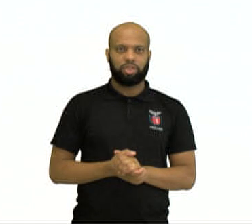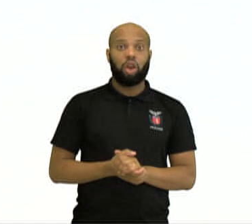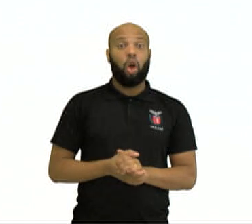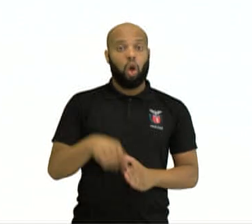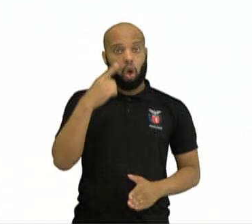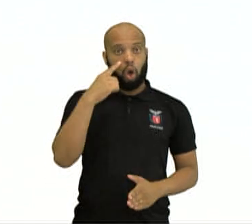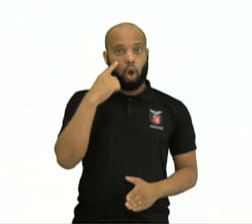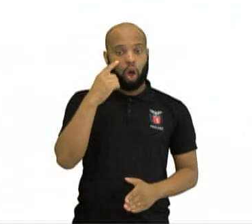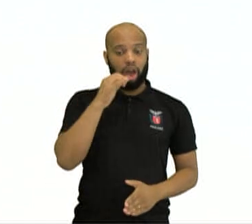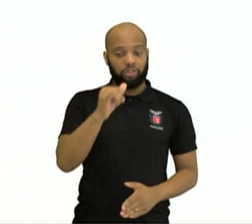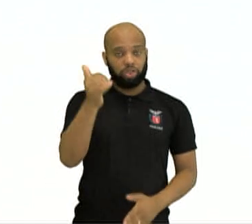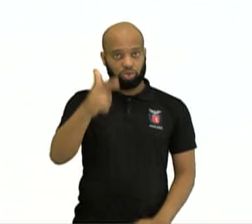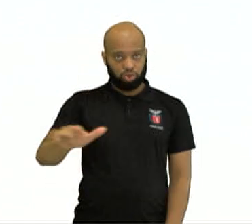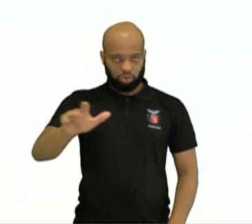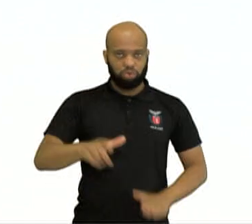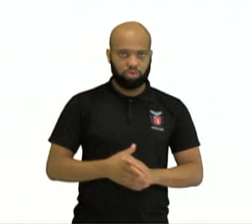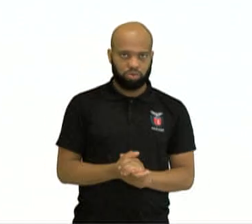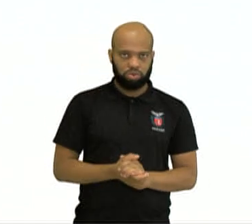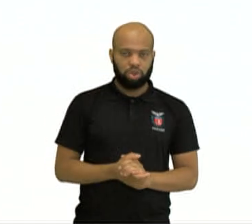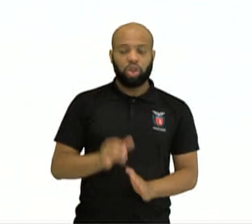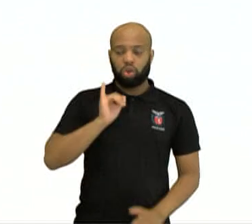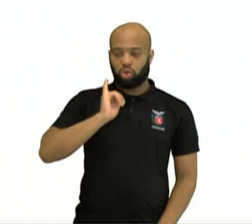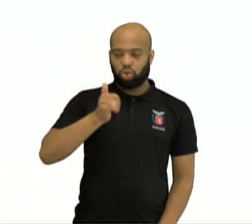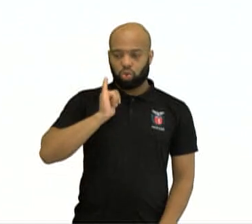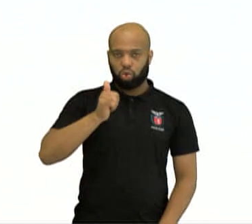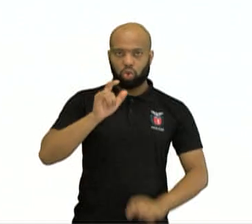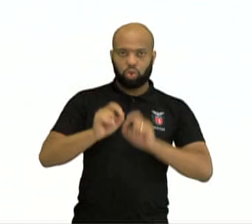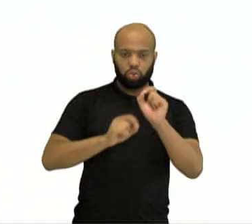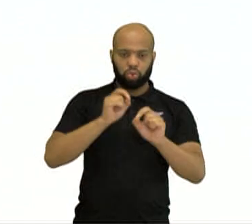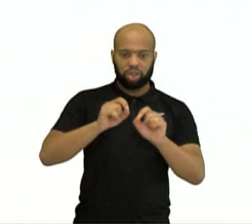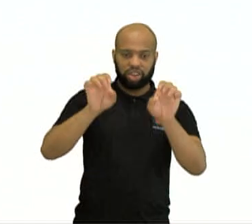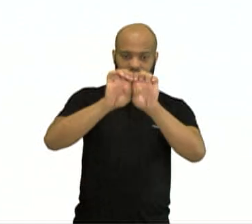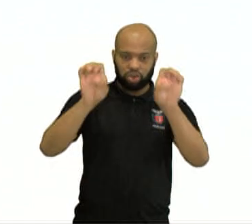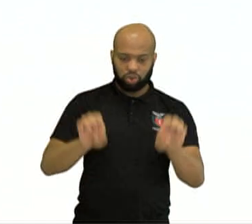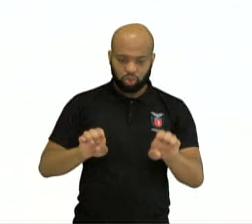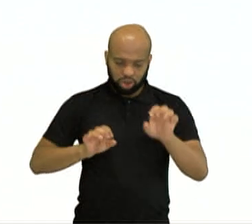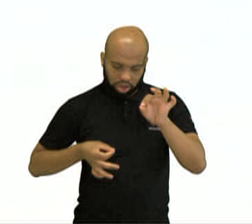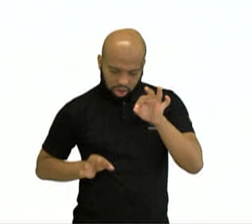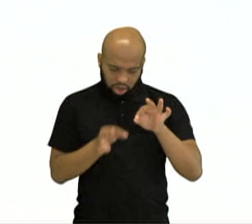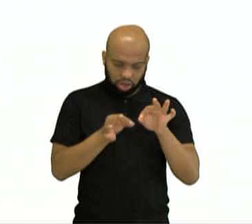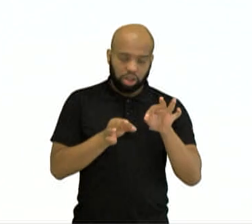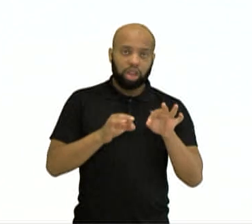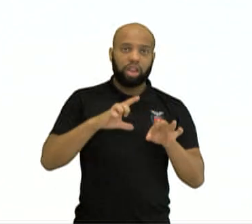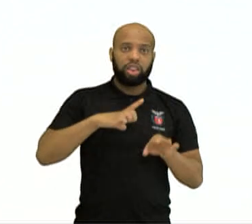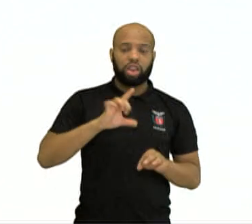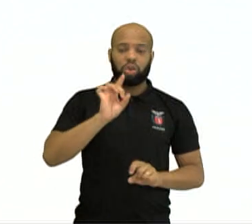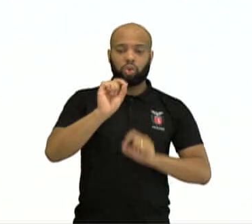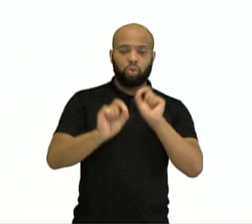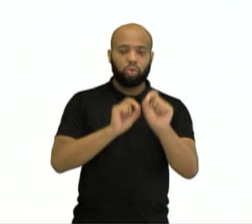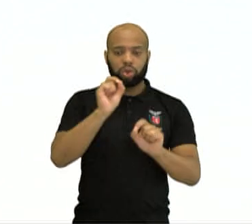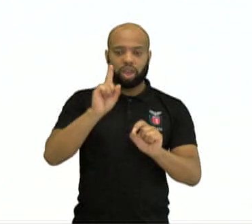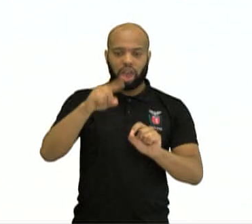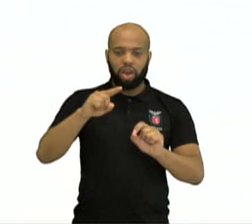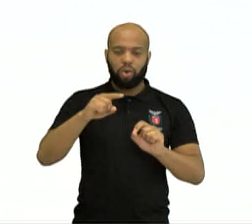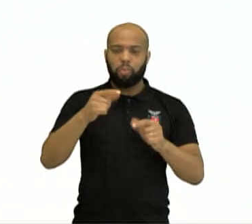Relembrando, conto é uma estrutura com uma narrativa curta que envolve apenas um